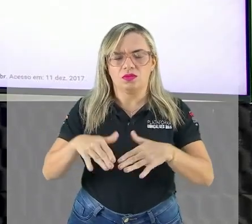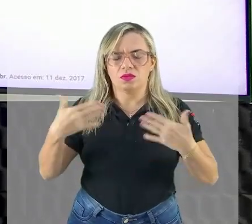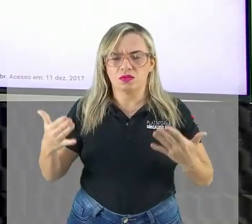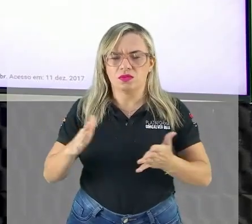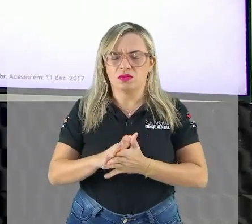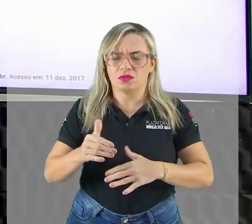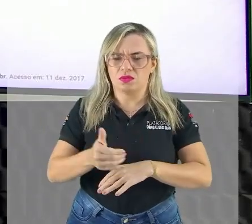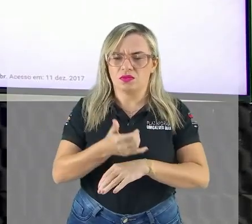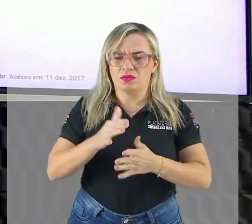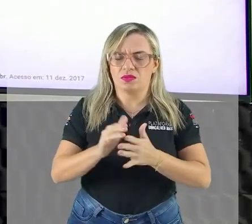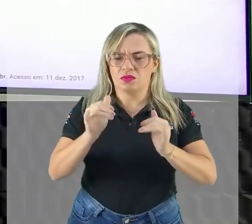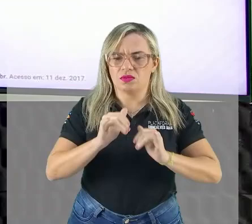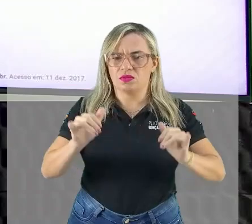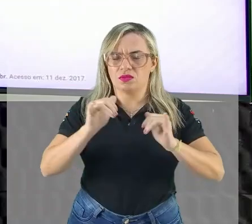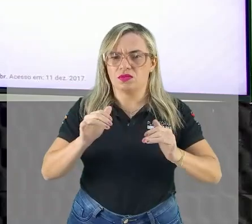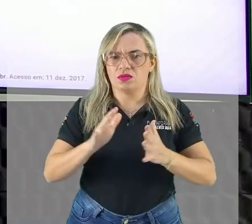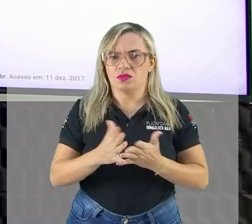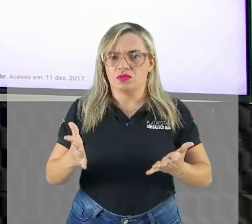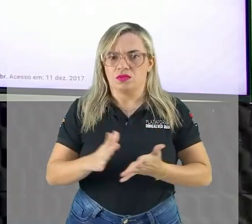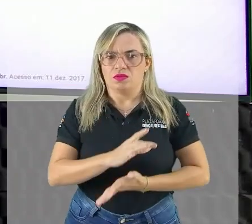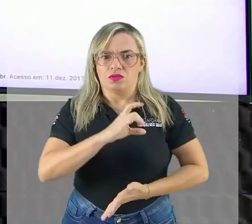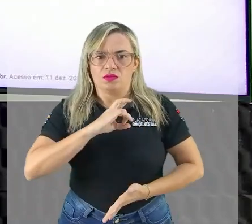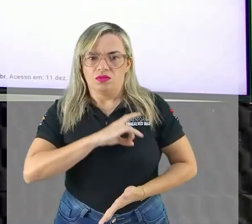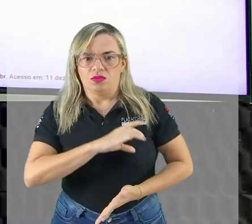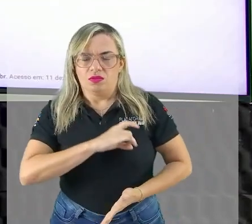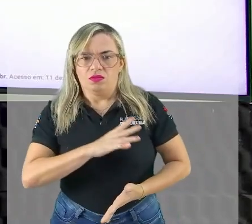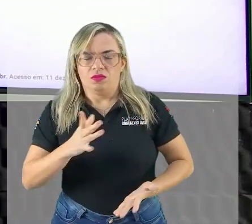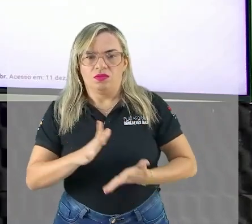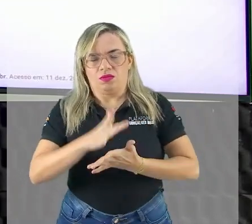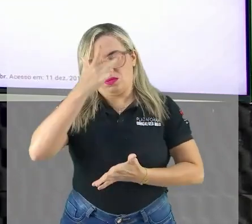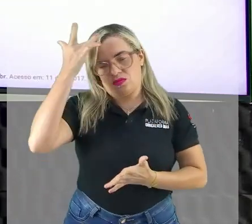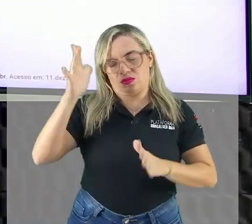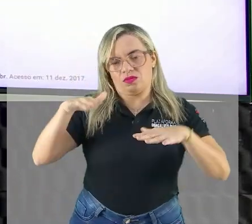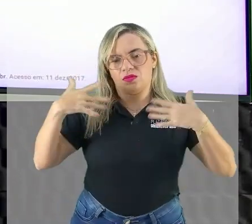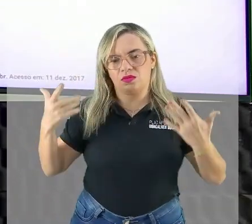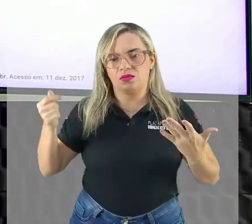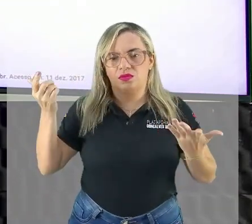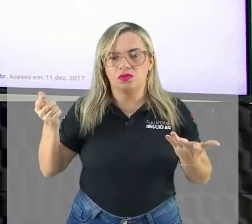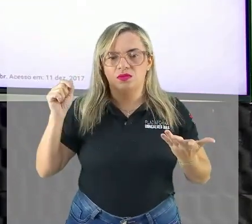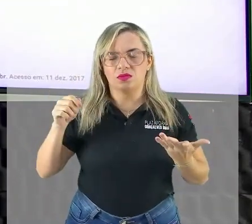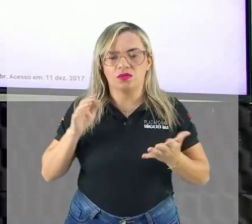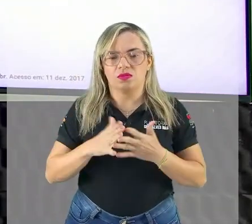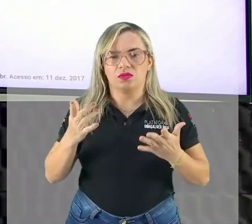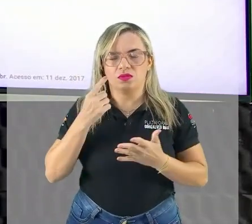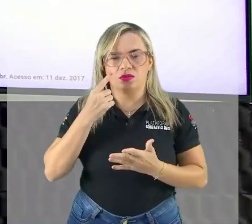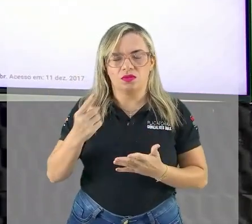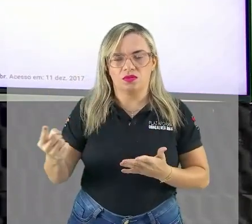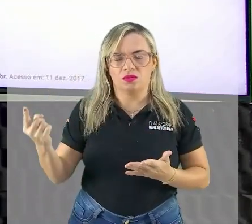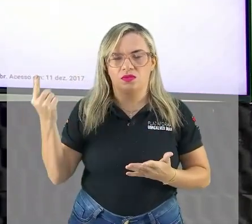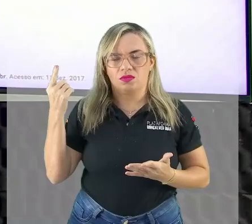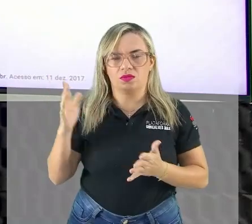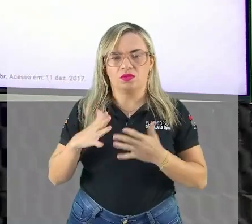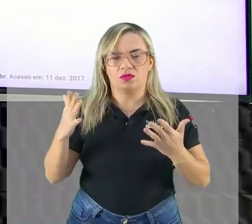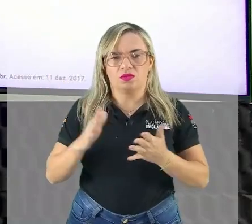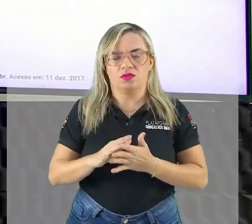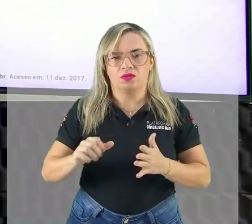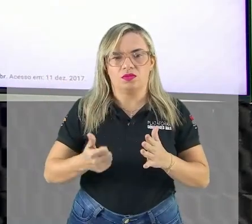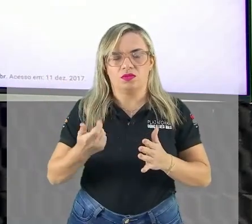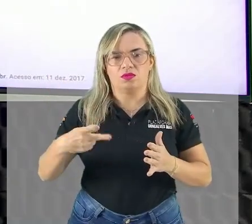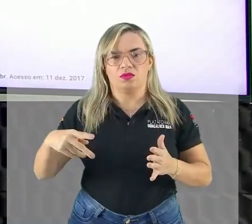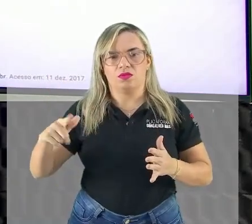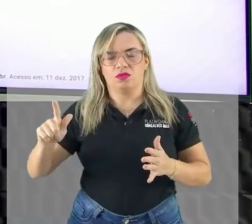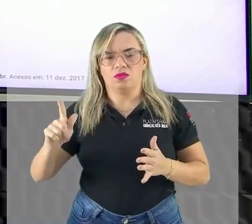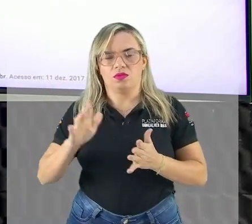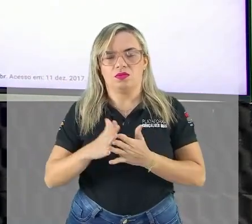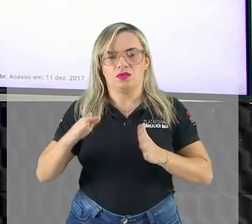mais eficiente informar ou aterrorizar? Como que seria isso, né? Será que se a gente olhar lá, quando a gente vai olhar 1 quilo de açúcar, tem